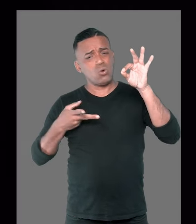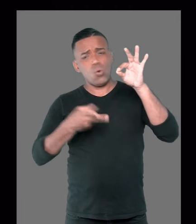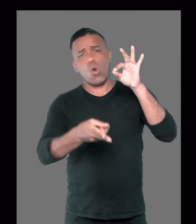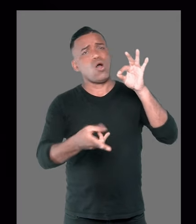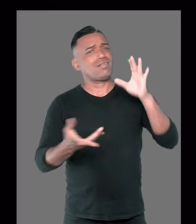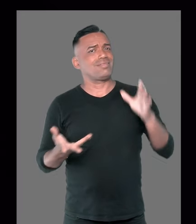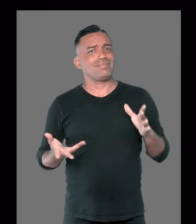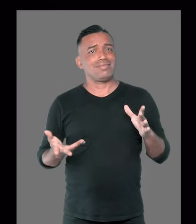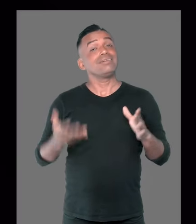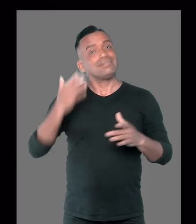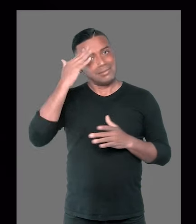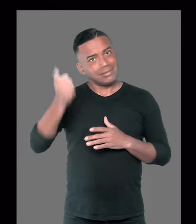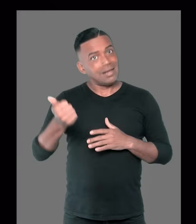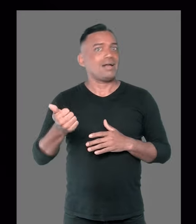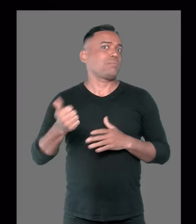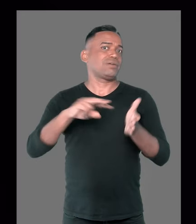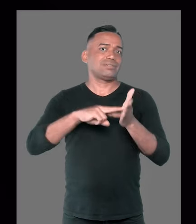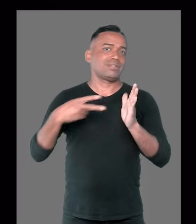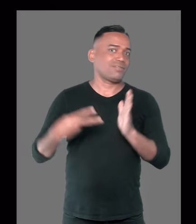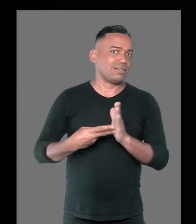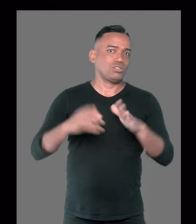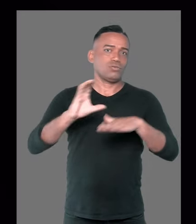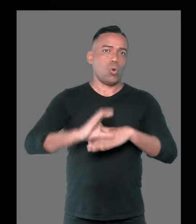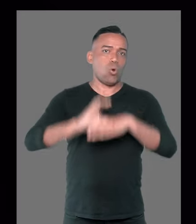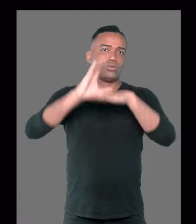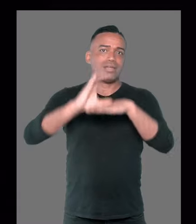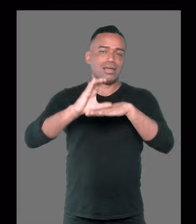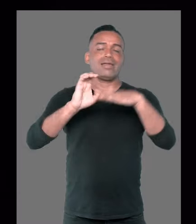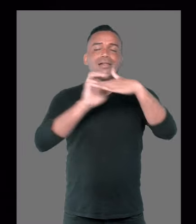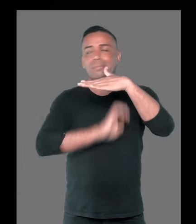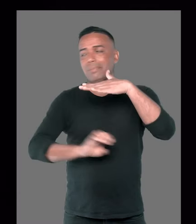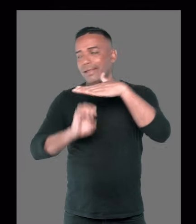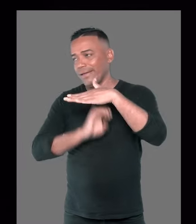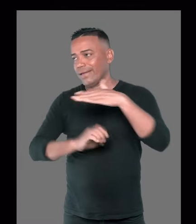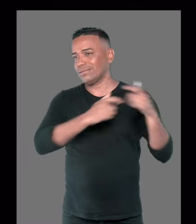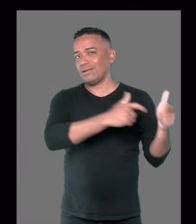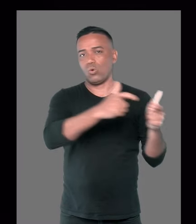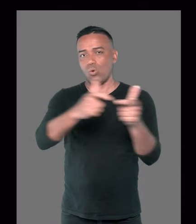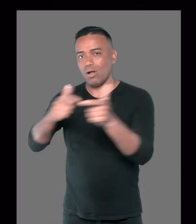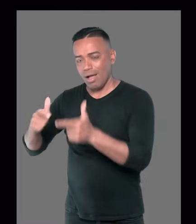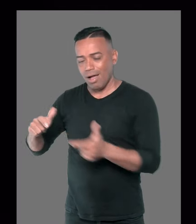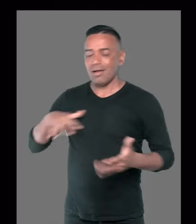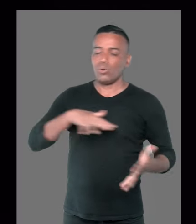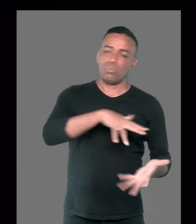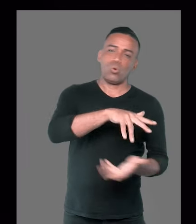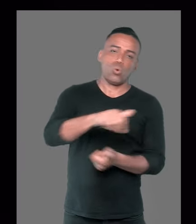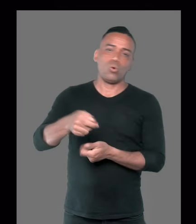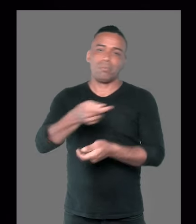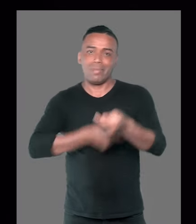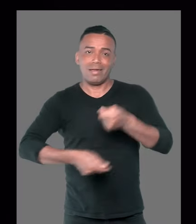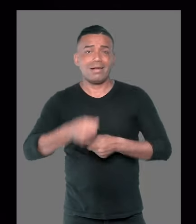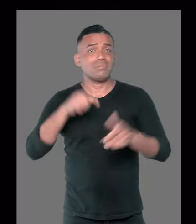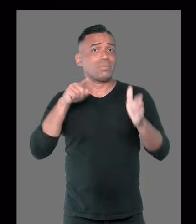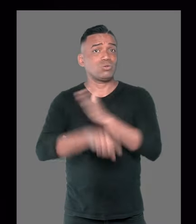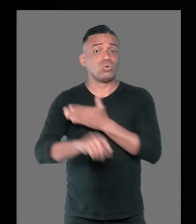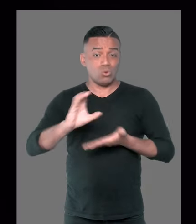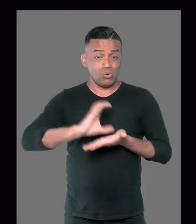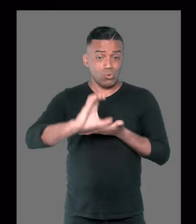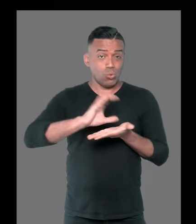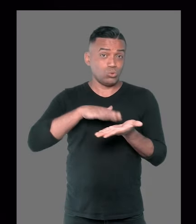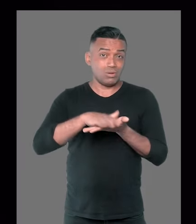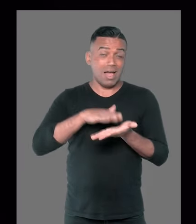não você sabe que uma parte significativa dos conselhos de todas as empresas em todos os lugares do mundo em mercados é perguntar por que esse custo é tão